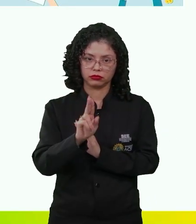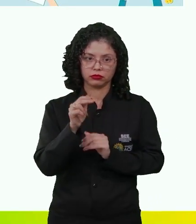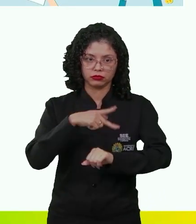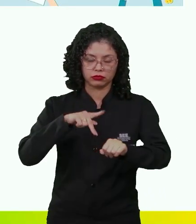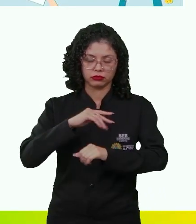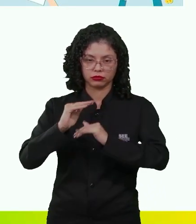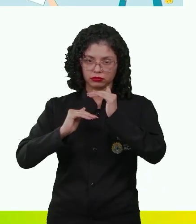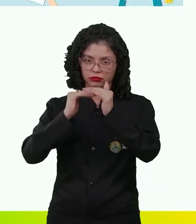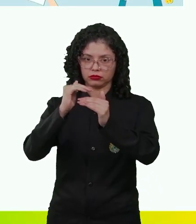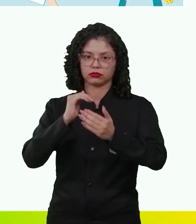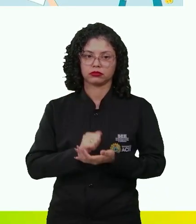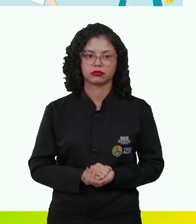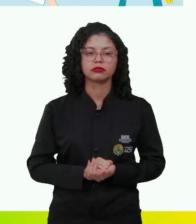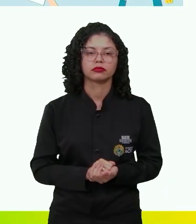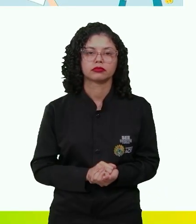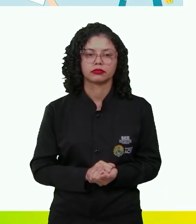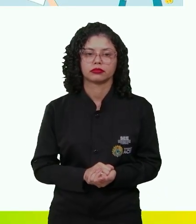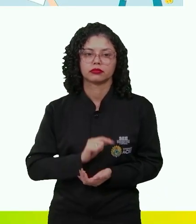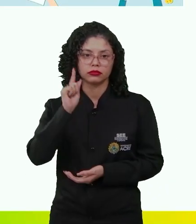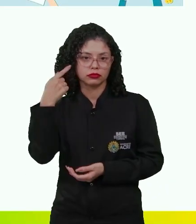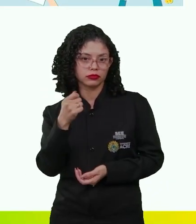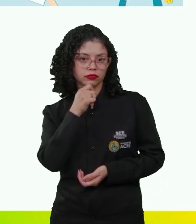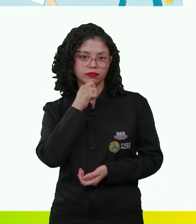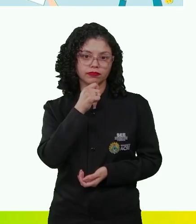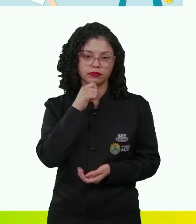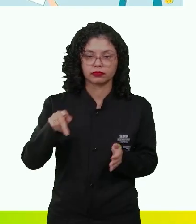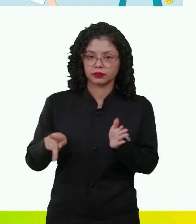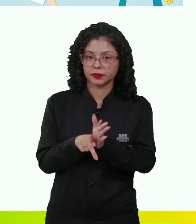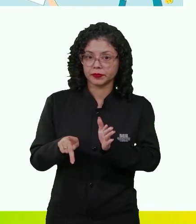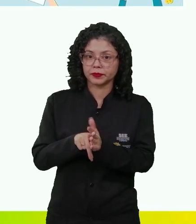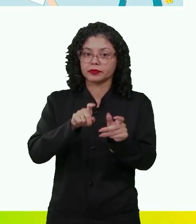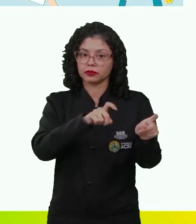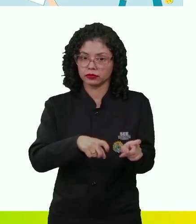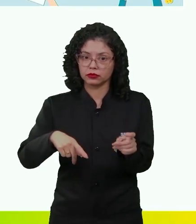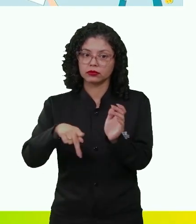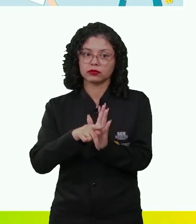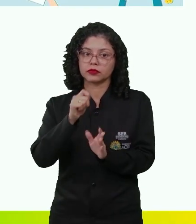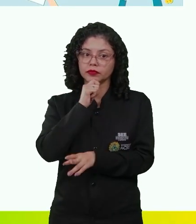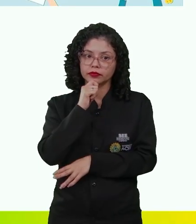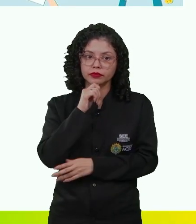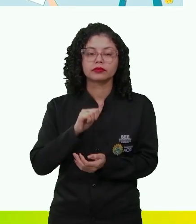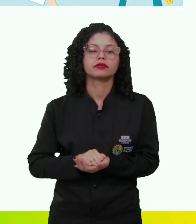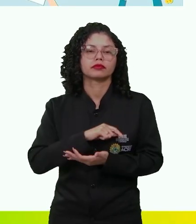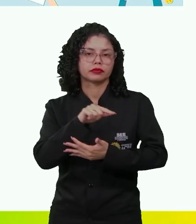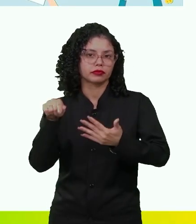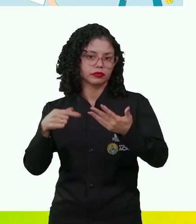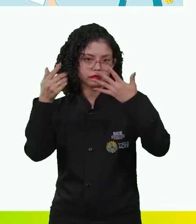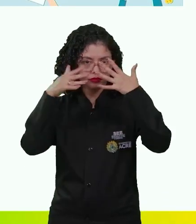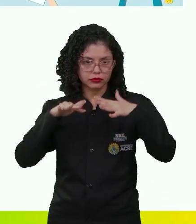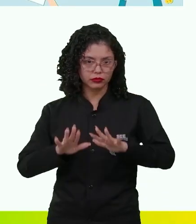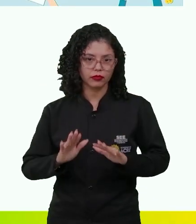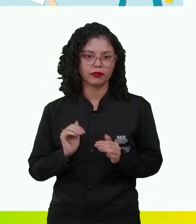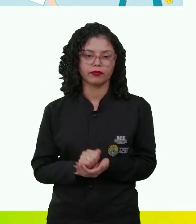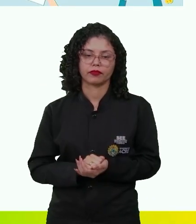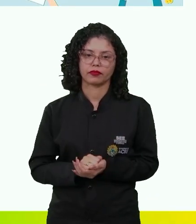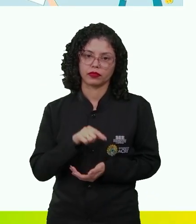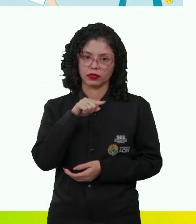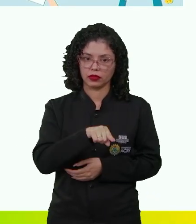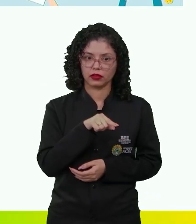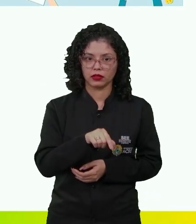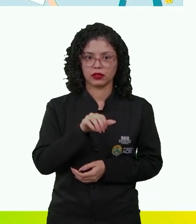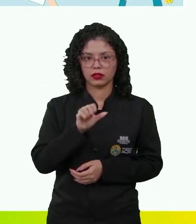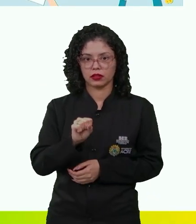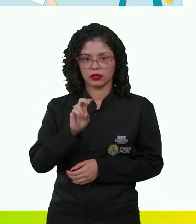chamados de países desenvolvidos. E aqueles que eram dependentes da agricultura ou de recursos naturais